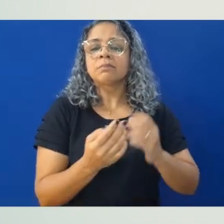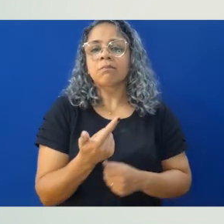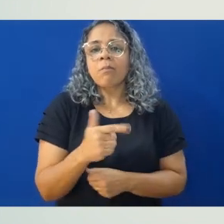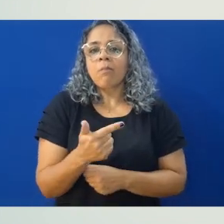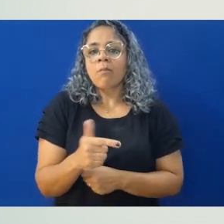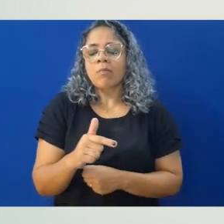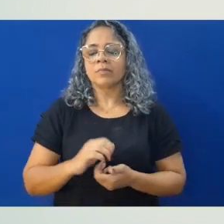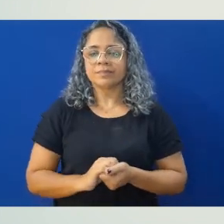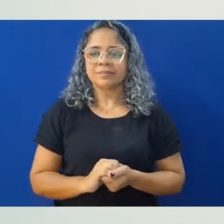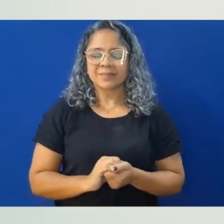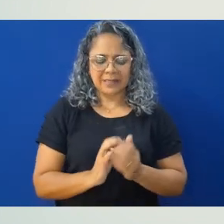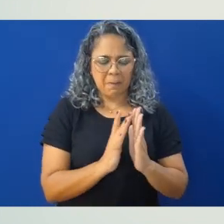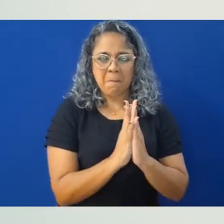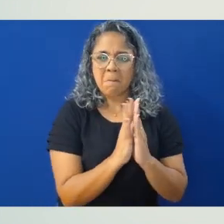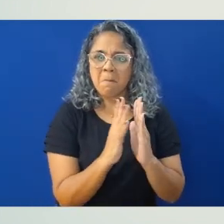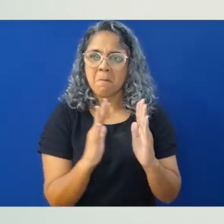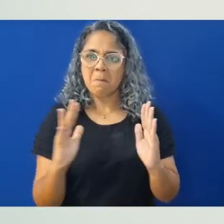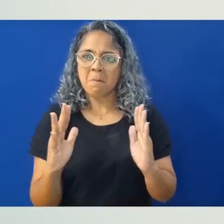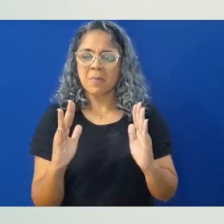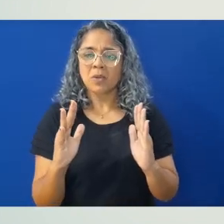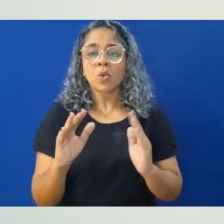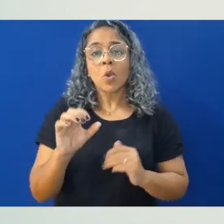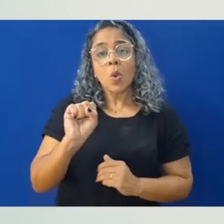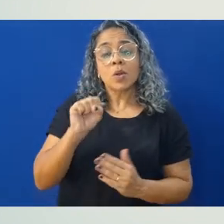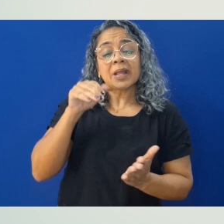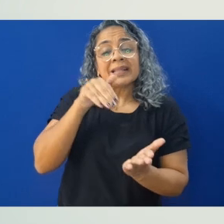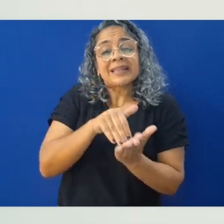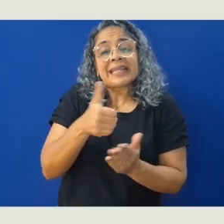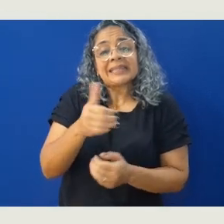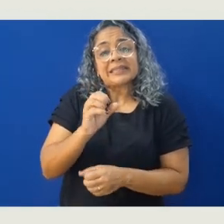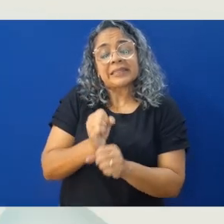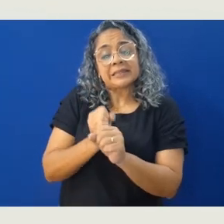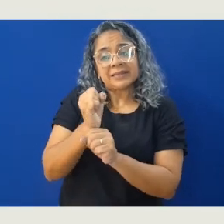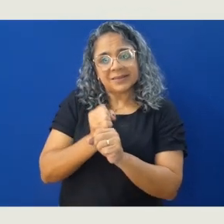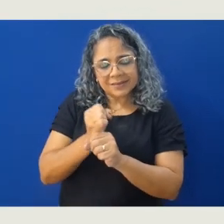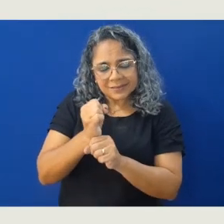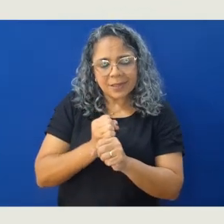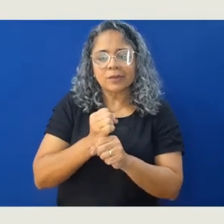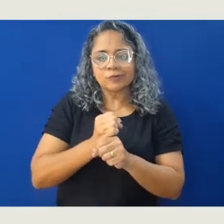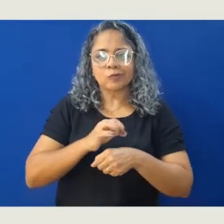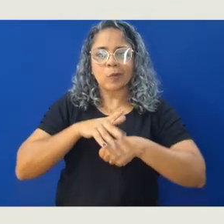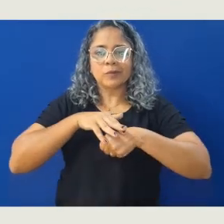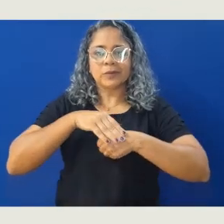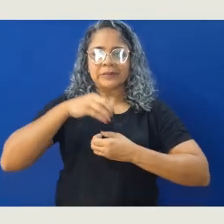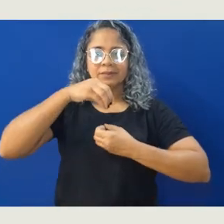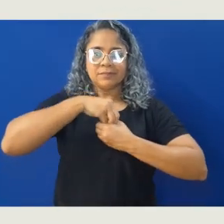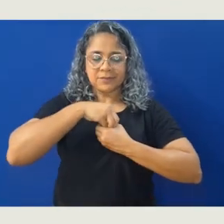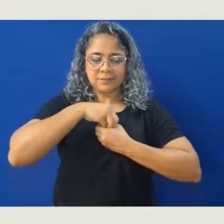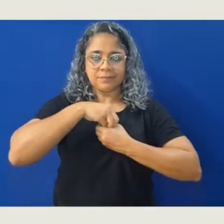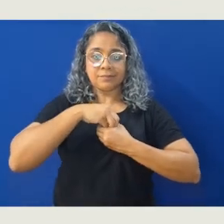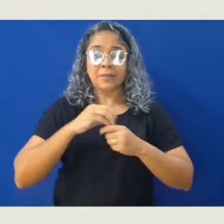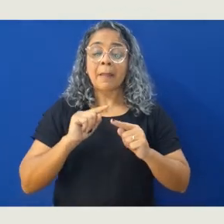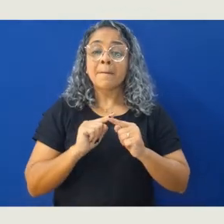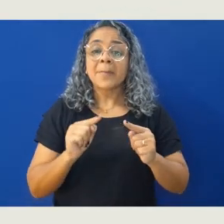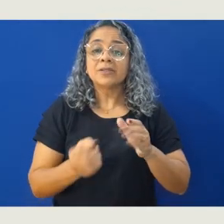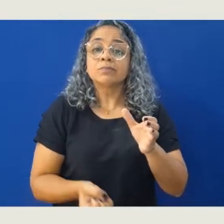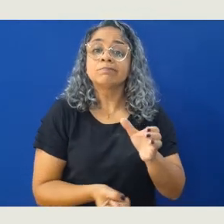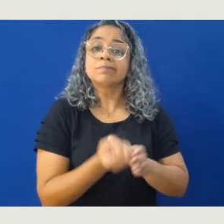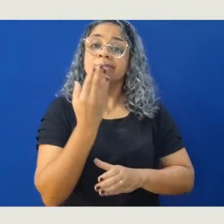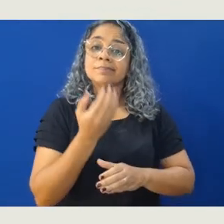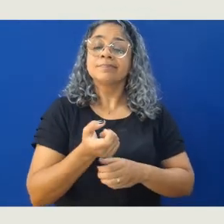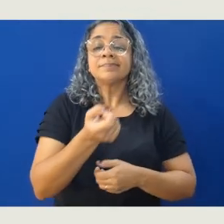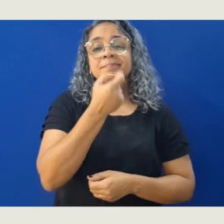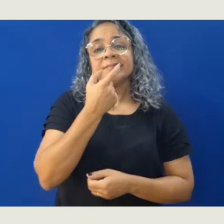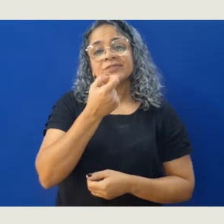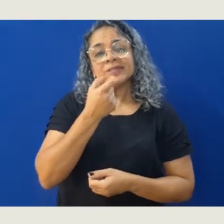sintomas ocorrem entre 8 a 10 anos depois da infecção, mas com o surgimento dos antirretrovirais, uma